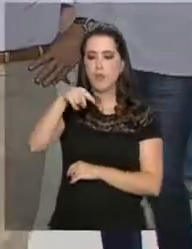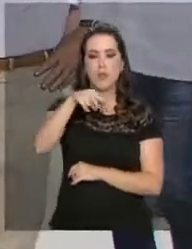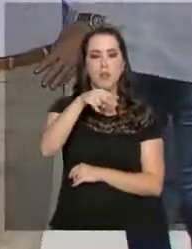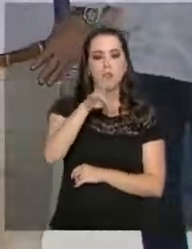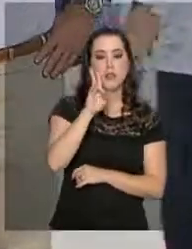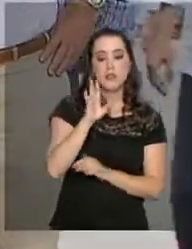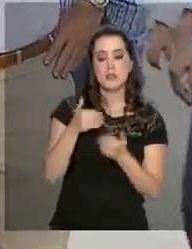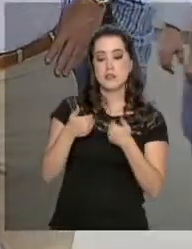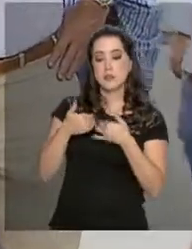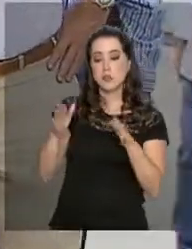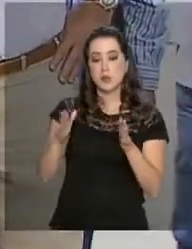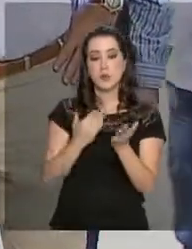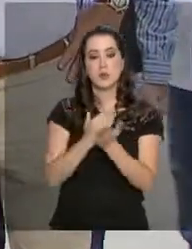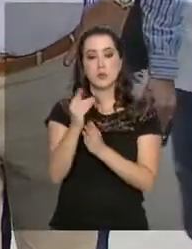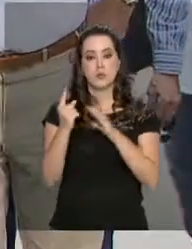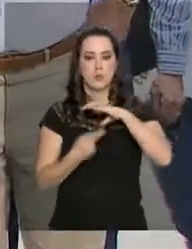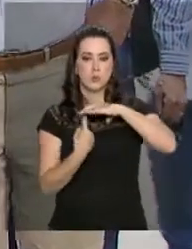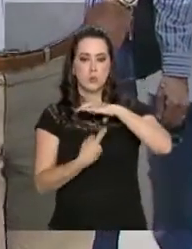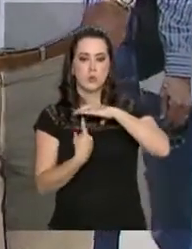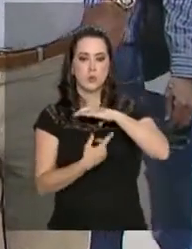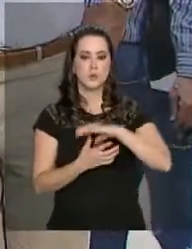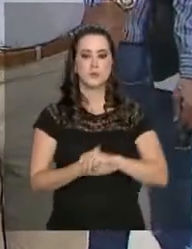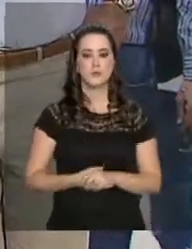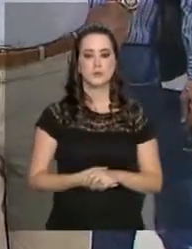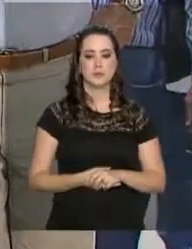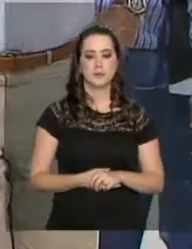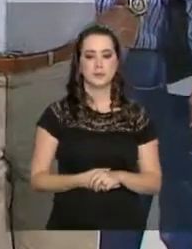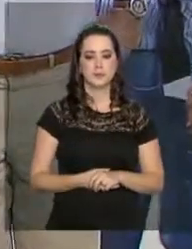para dar início aos trabalhos da turbina